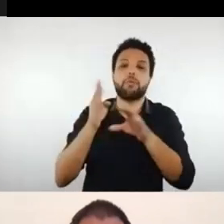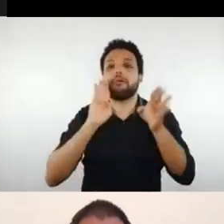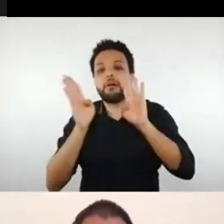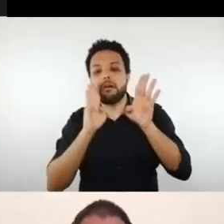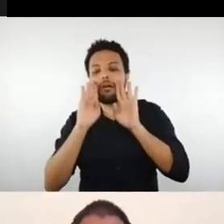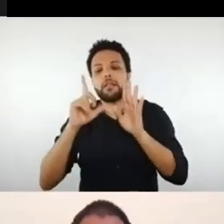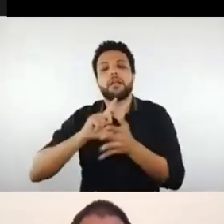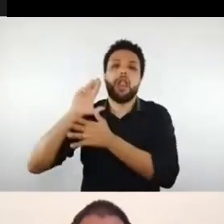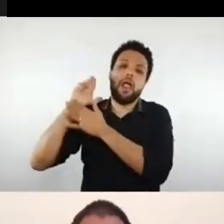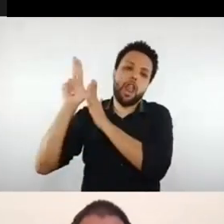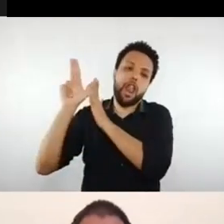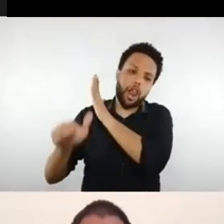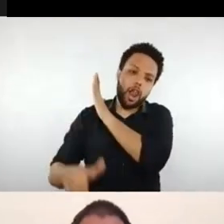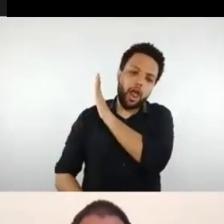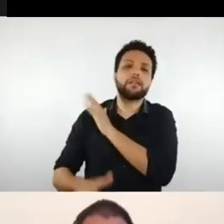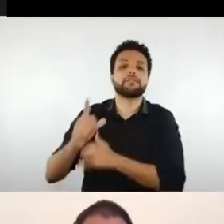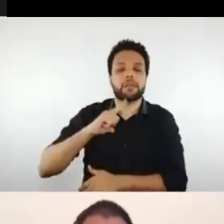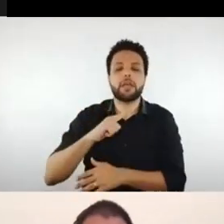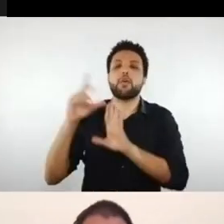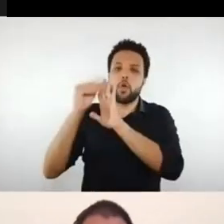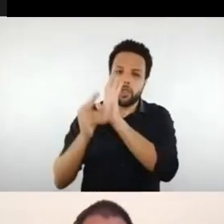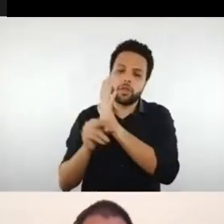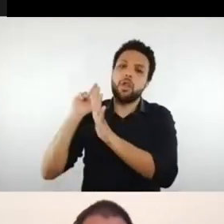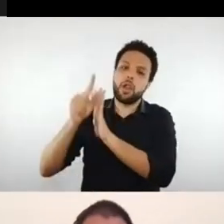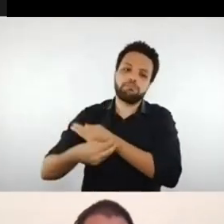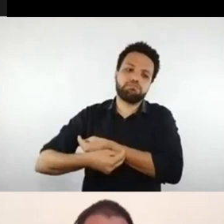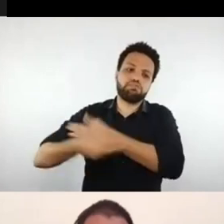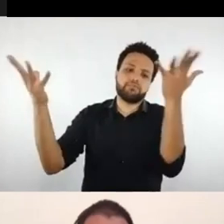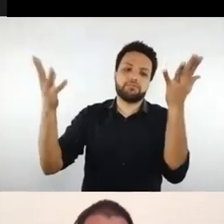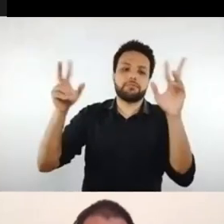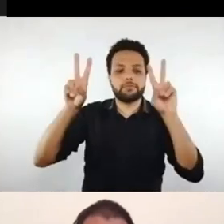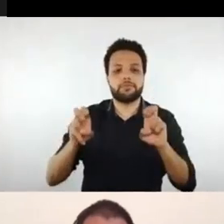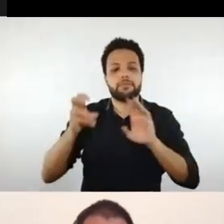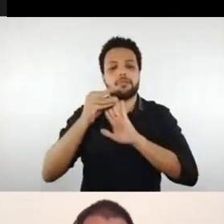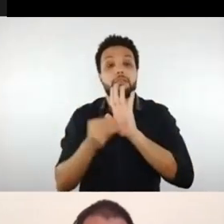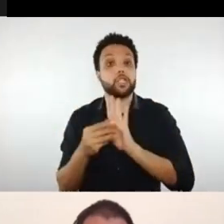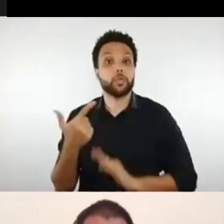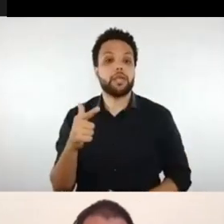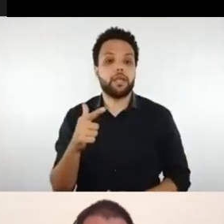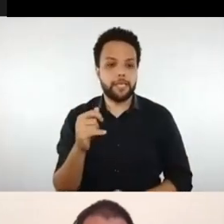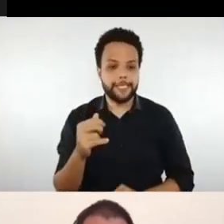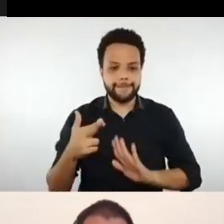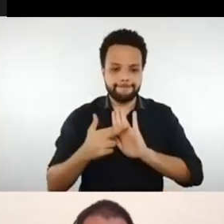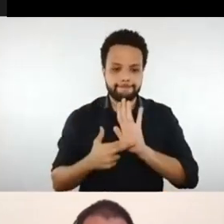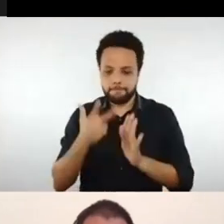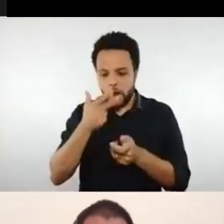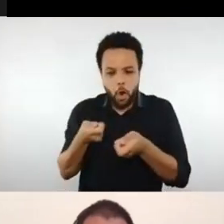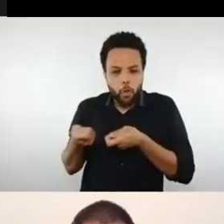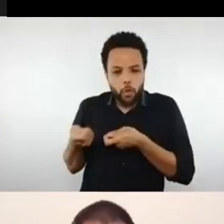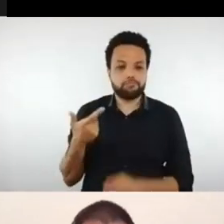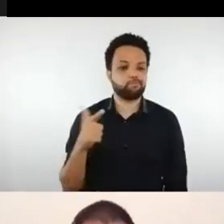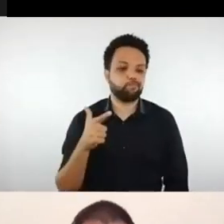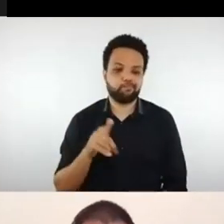uma distribuição enorme de conteúdo, né, sem ter esse controle, vamos dizer, esse